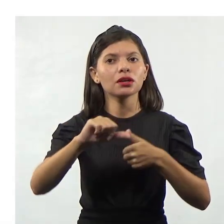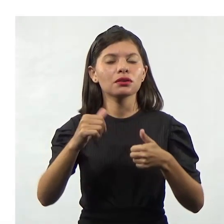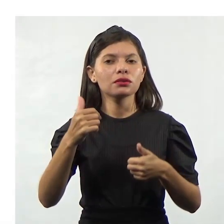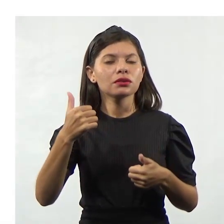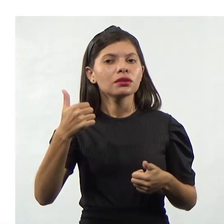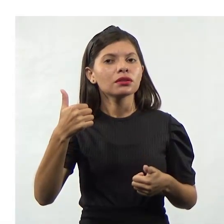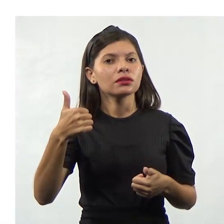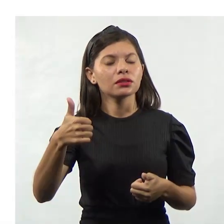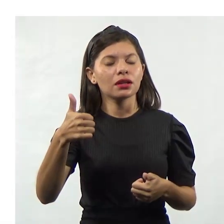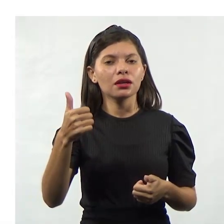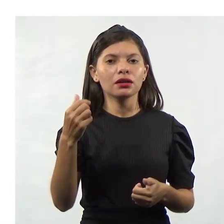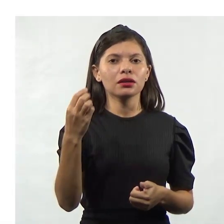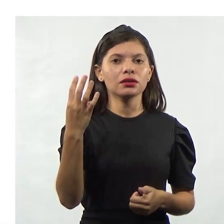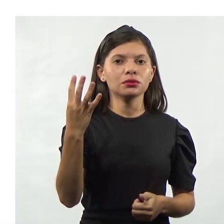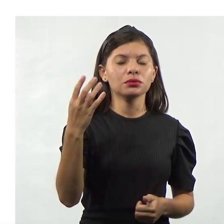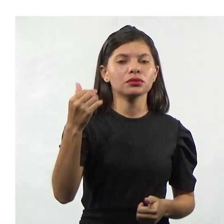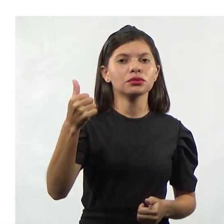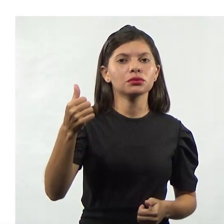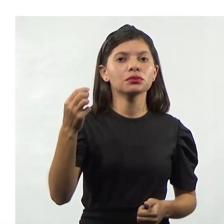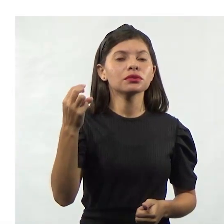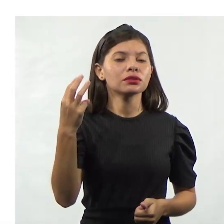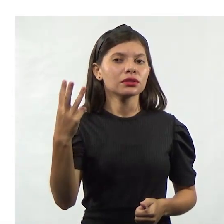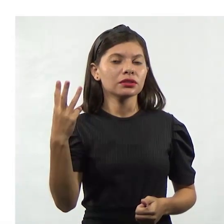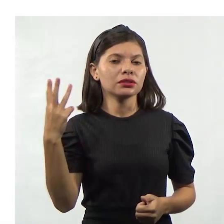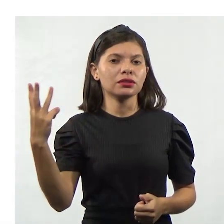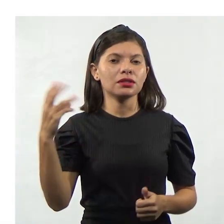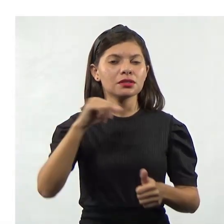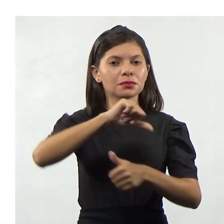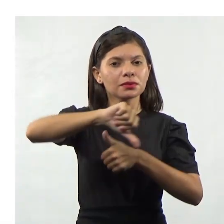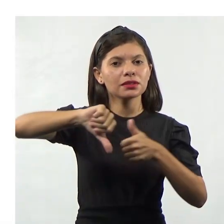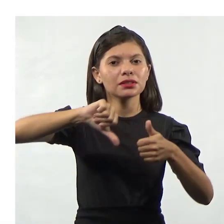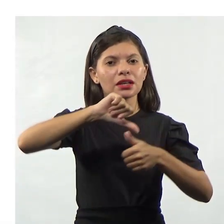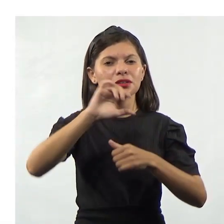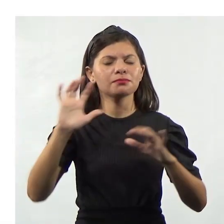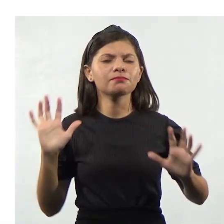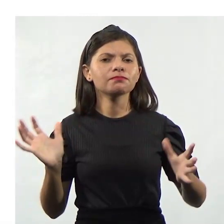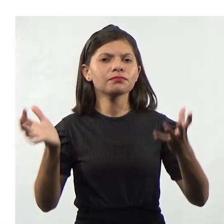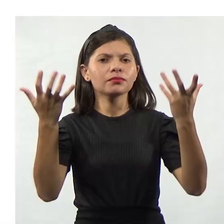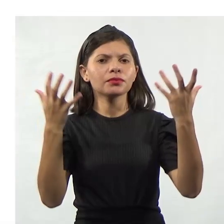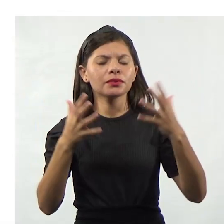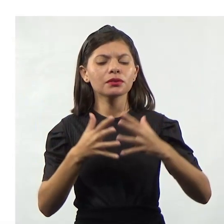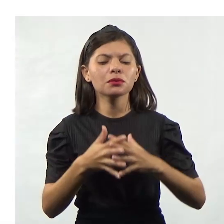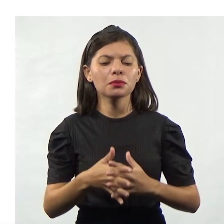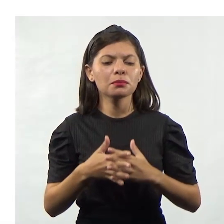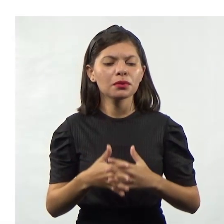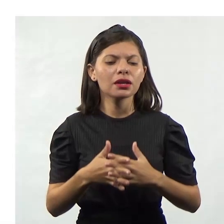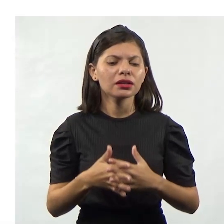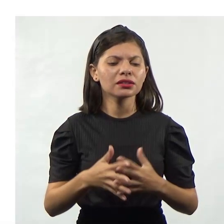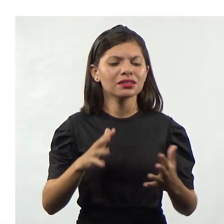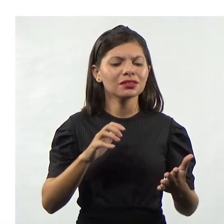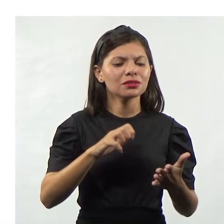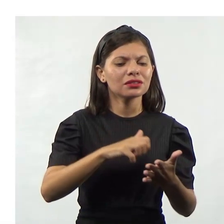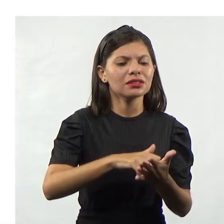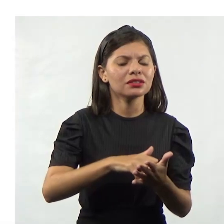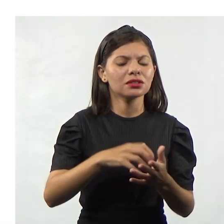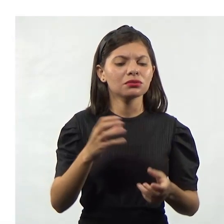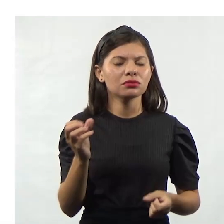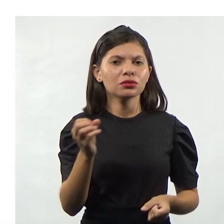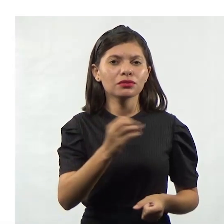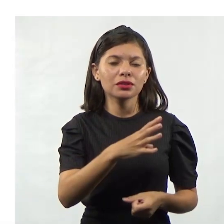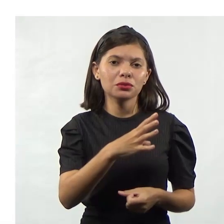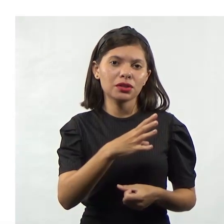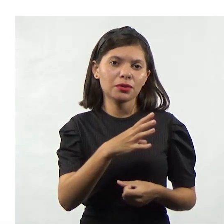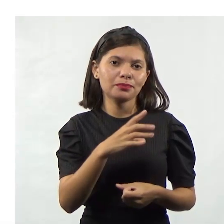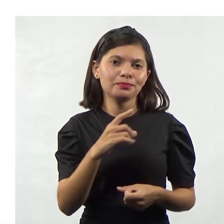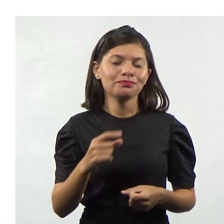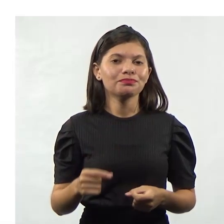da 14133 e é uma modalidade para situações mais complexas e contratações mais